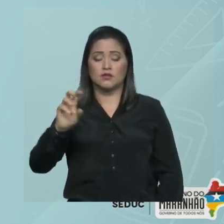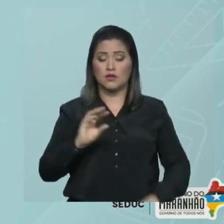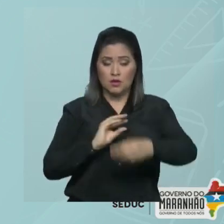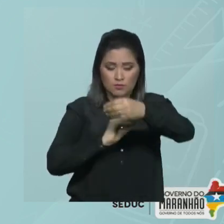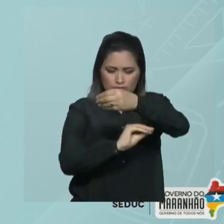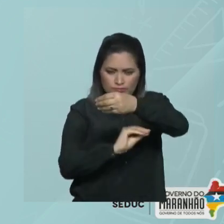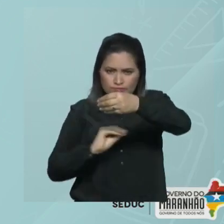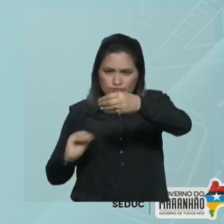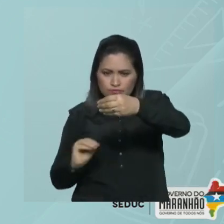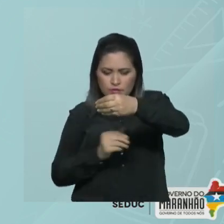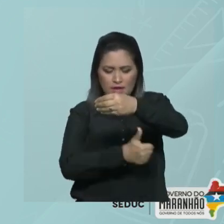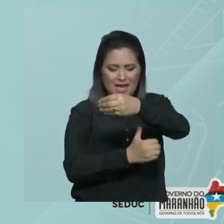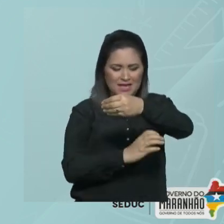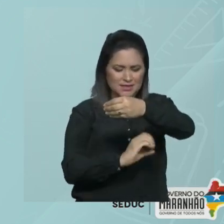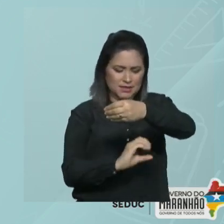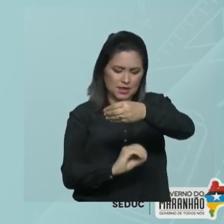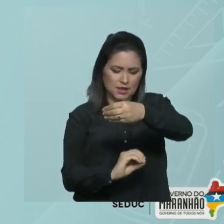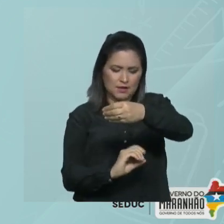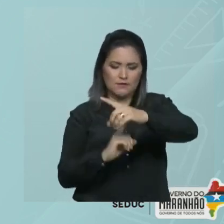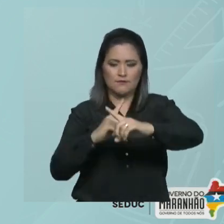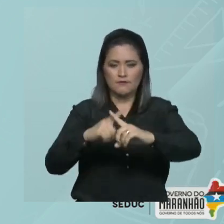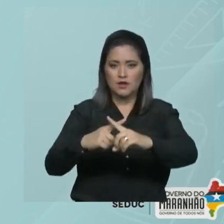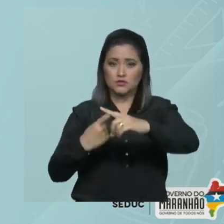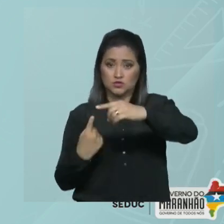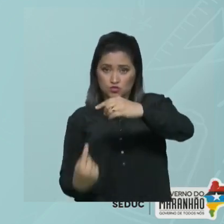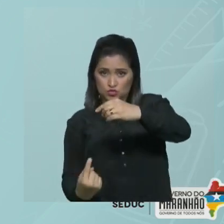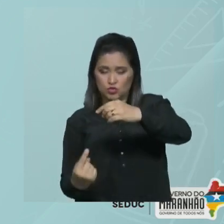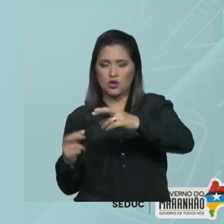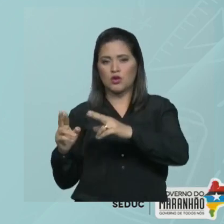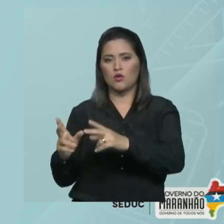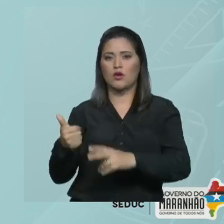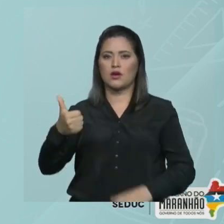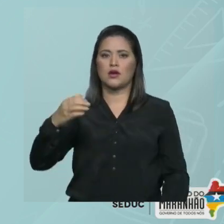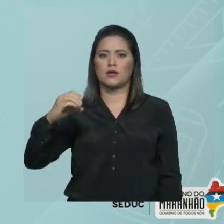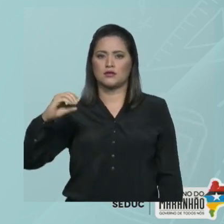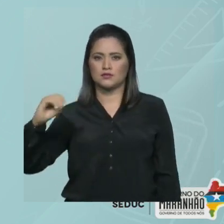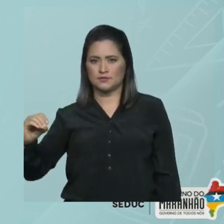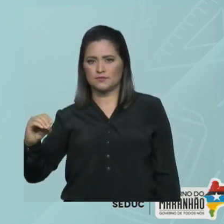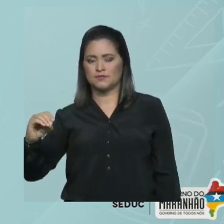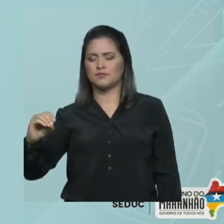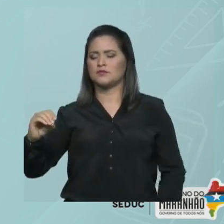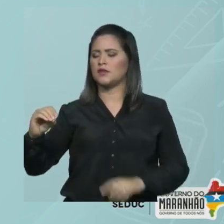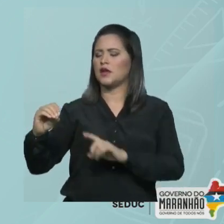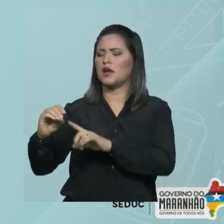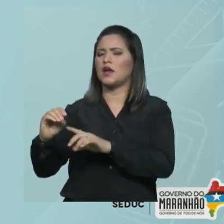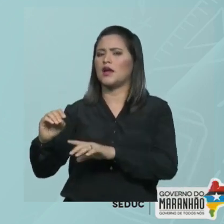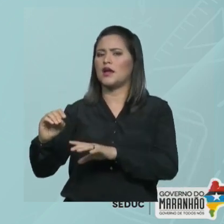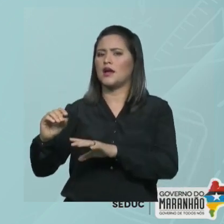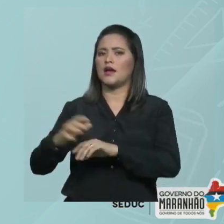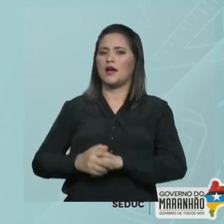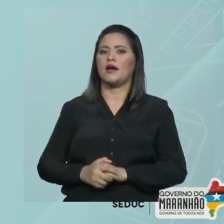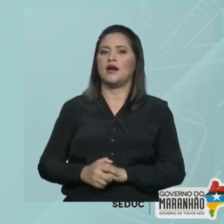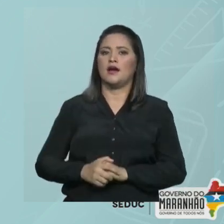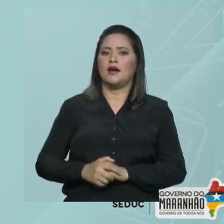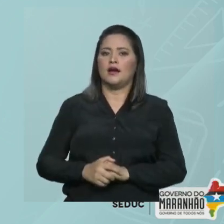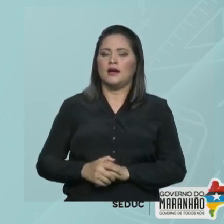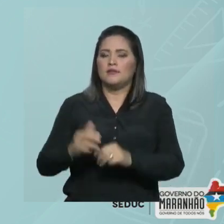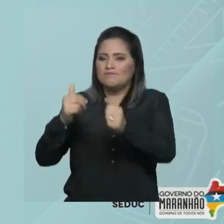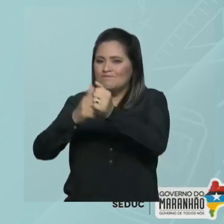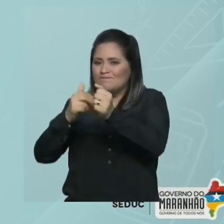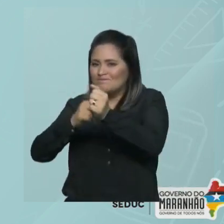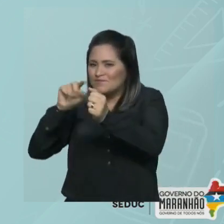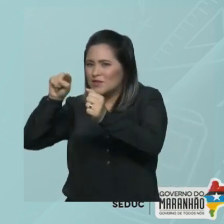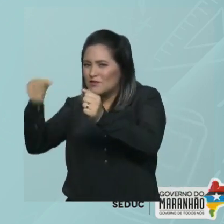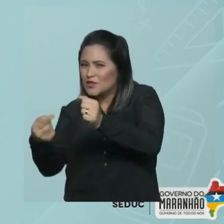1. E isso vai me dar 100. Quando eu divido por 100, eu pego a vírgula, que está aqui no cantinho direito, e